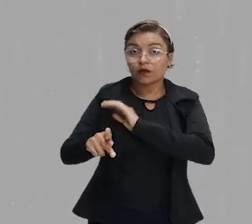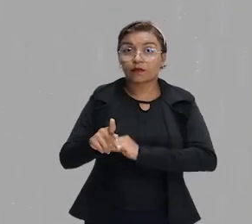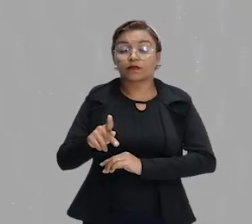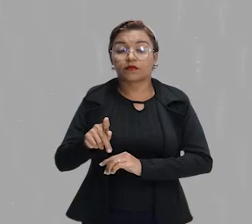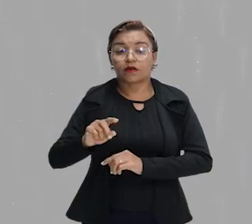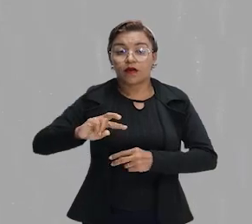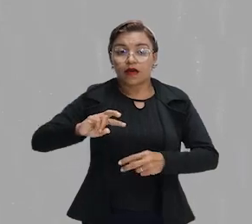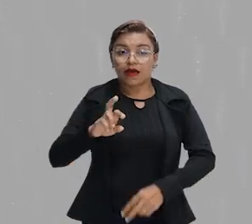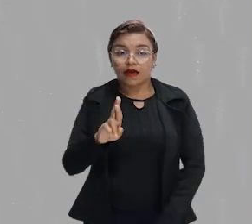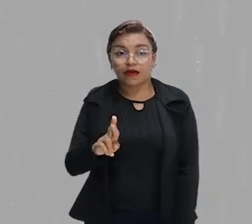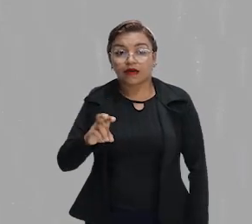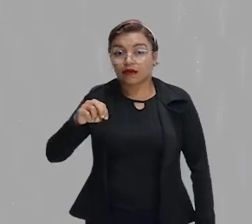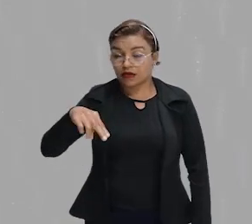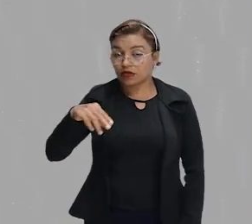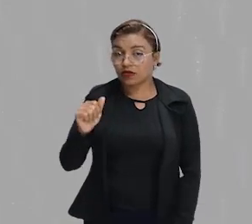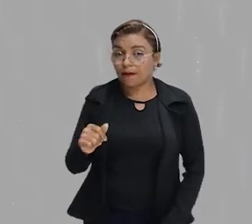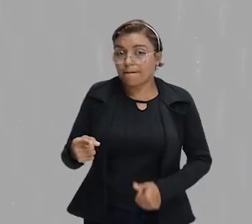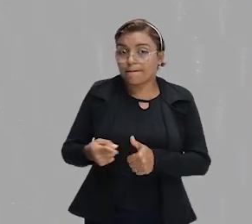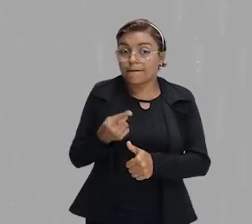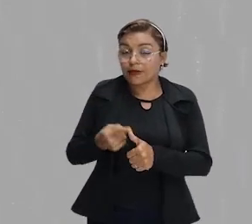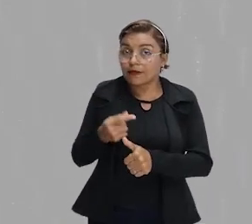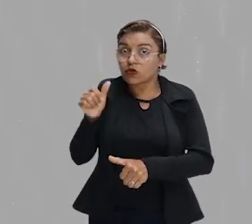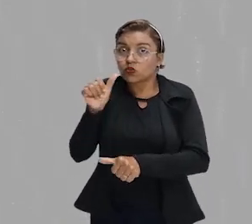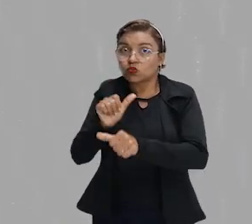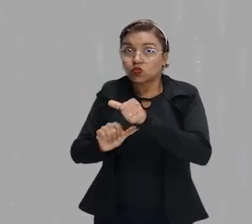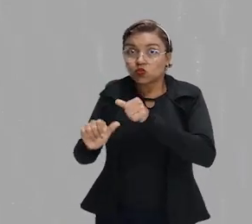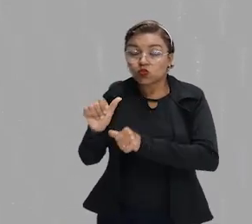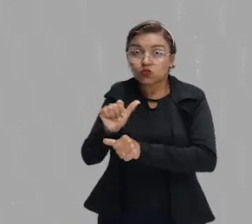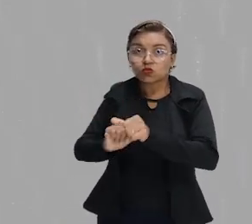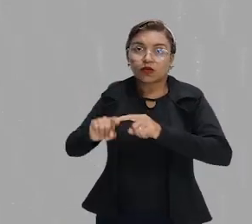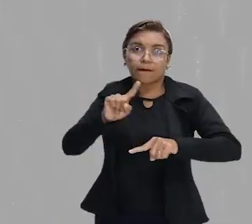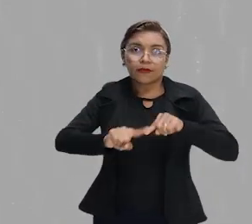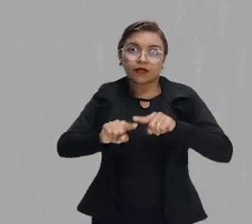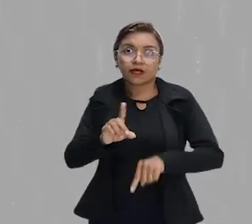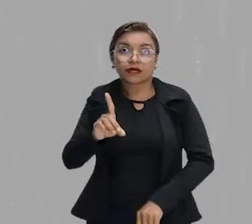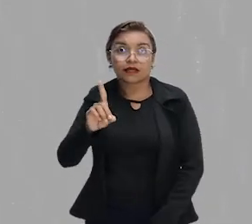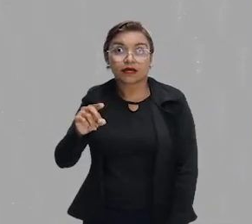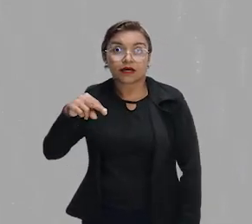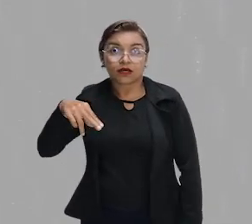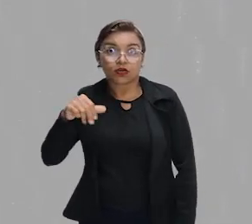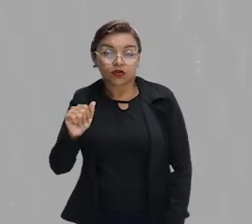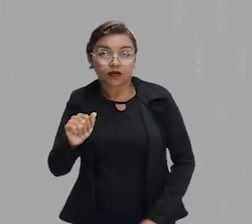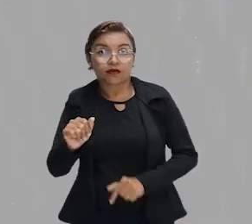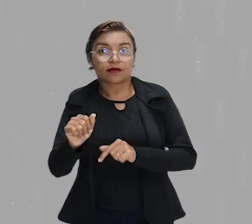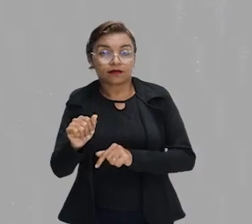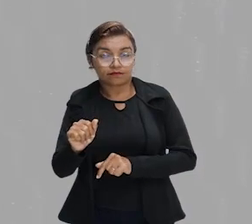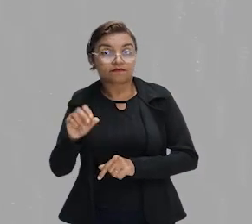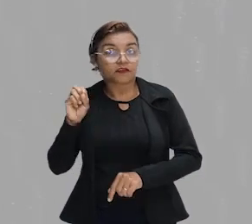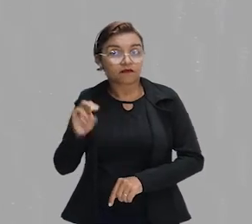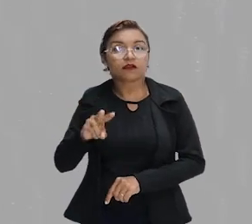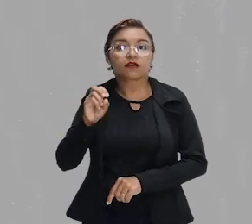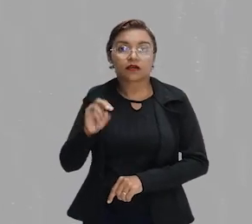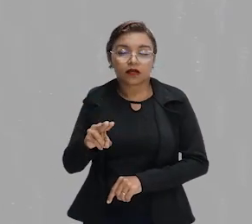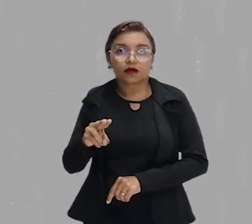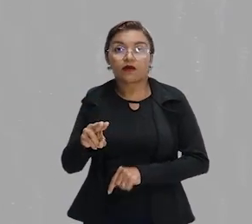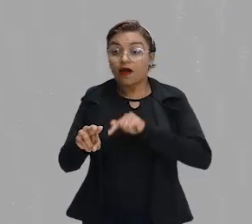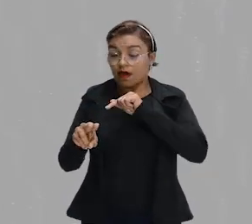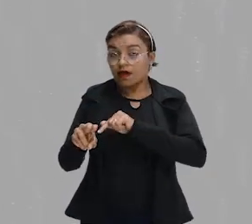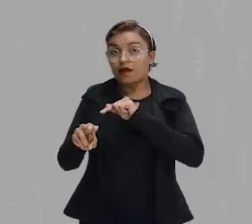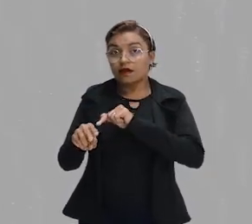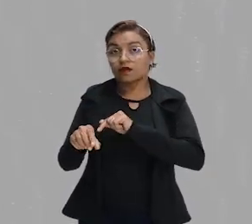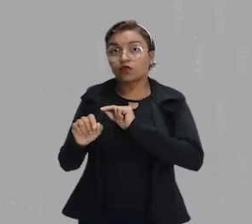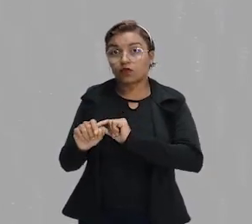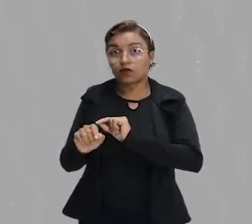RNA. Primeiro, ele tem que converter esse material genético dele em DNA viral, e esse DNA